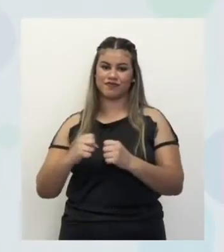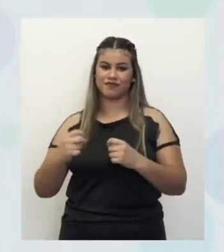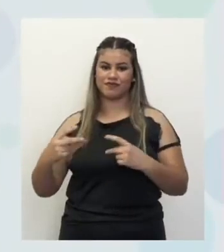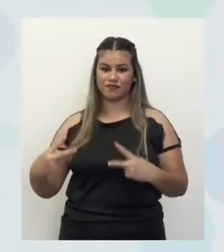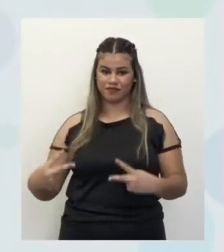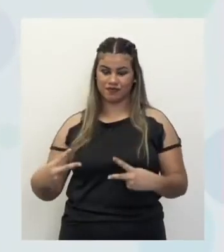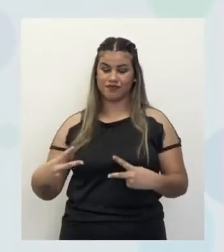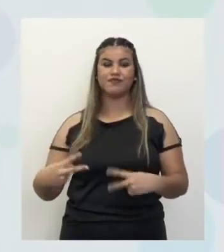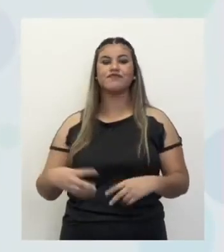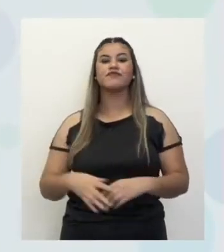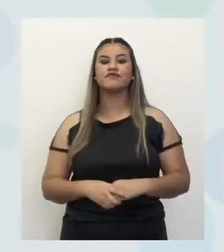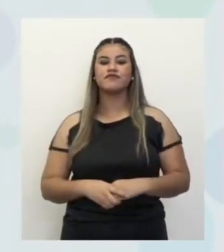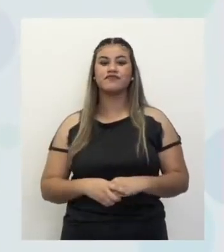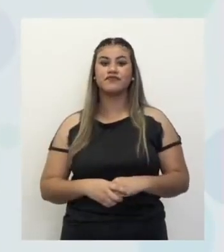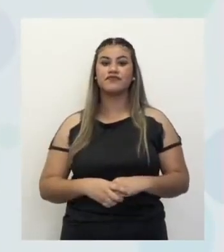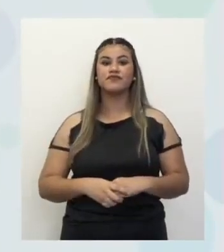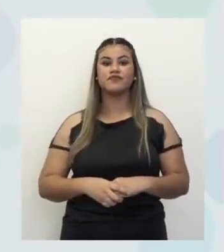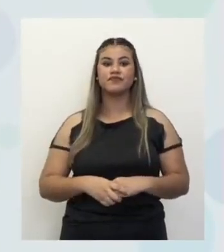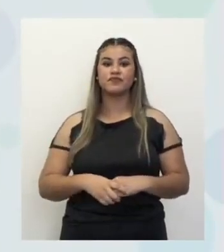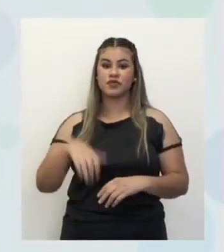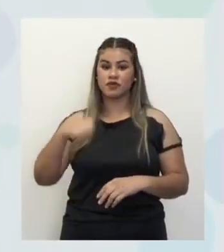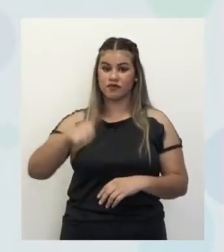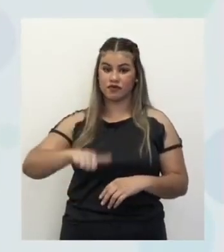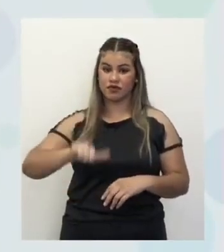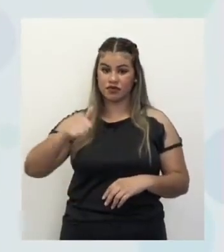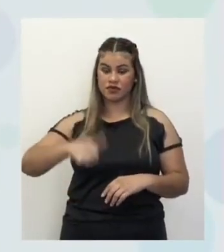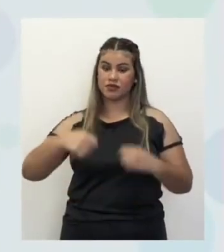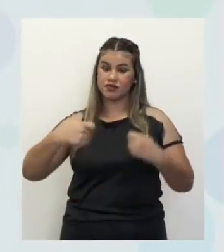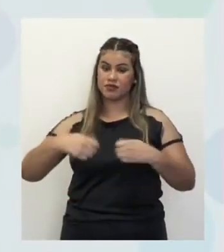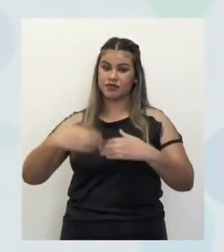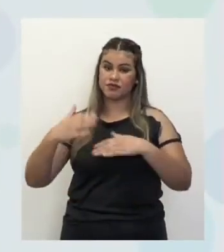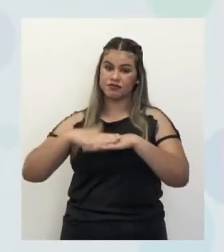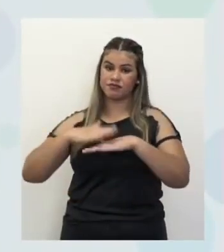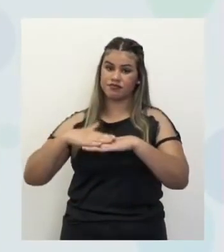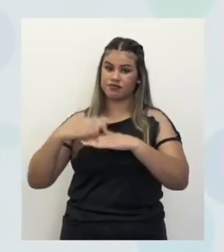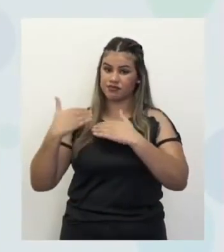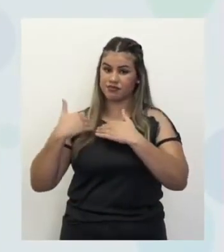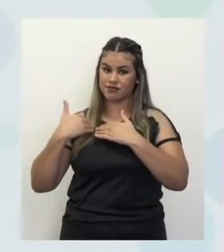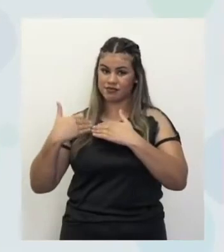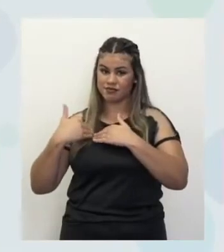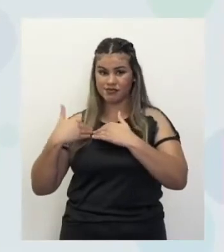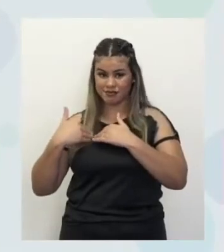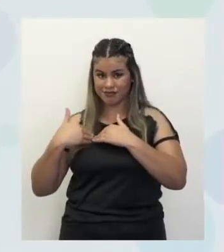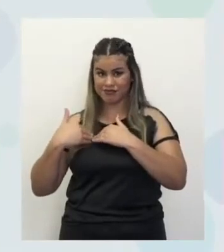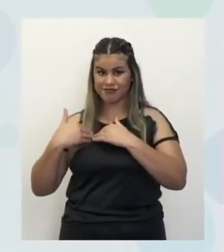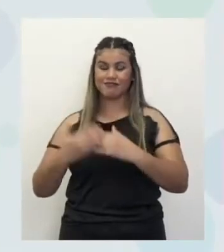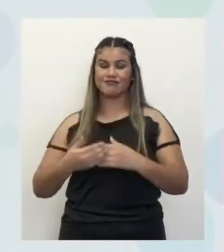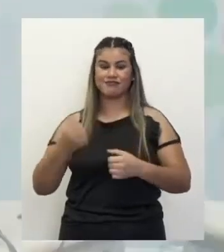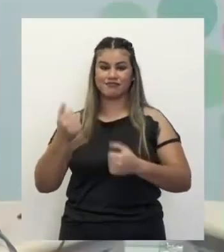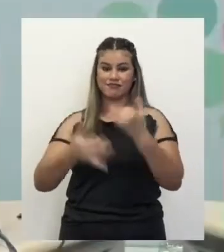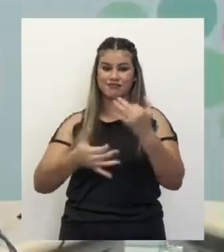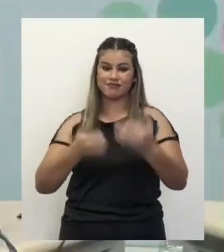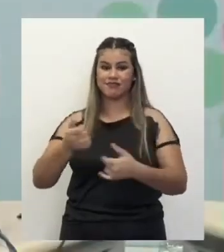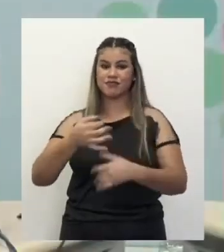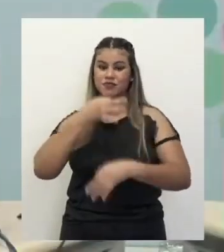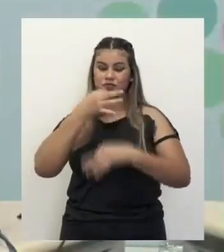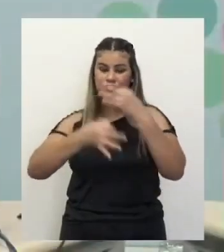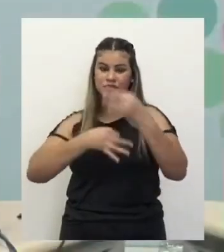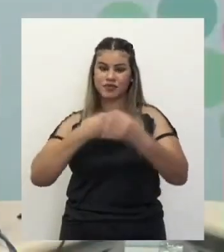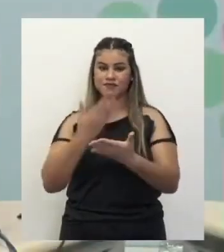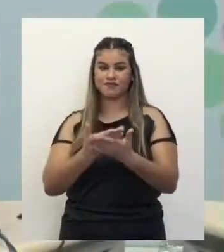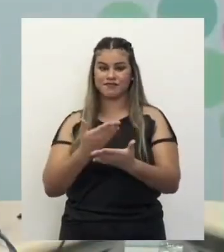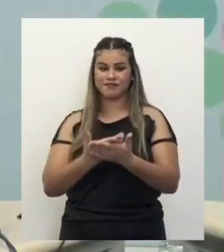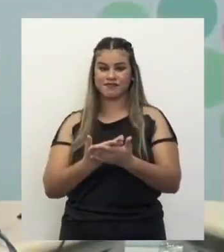endereço. Lembrando que avaliar, né, requer aí uma certa responsabilidade. Então, fale aí pra gente o que você achou da